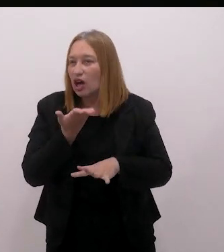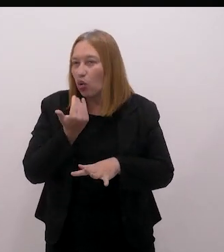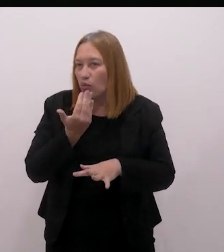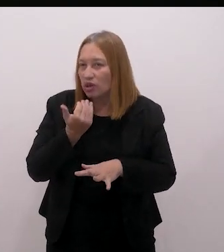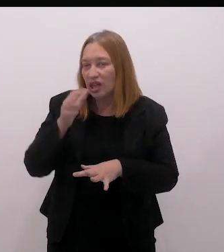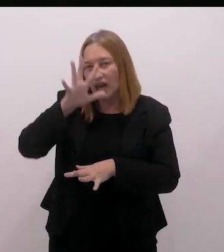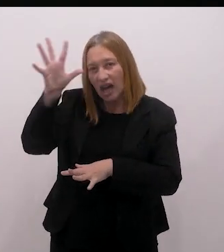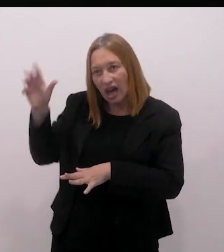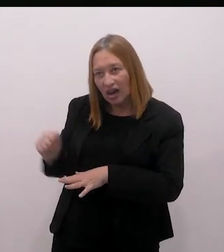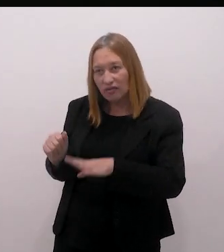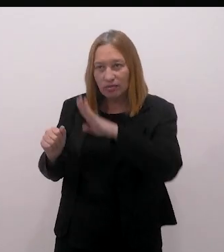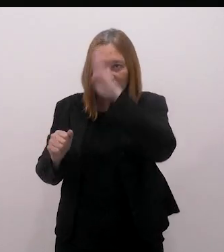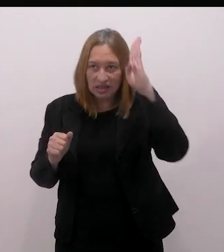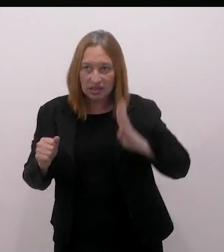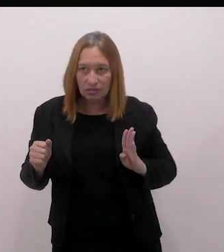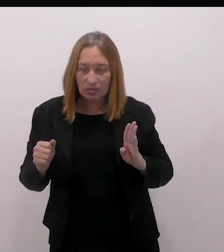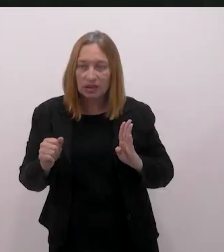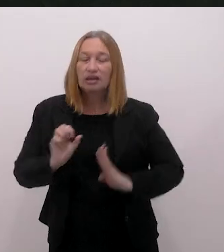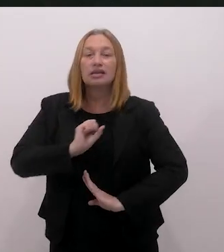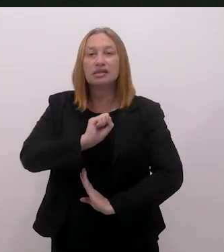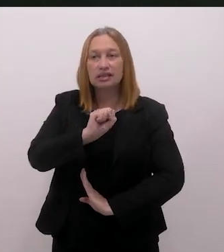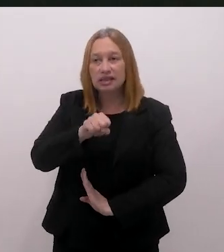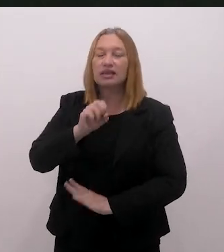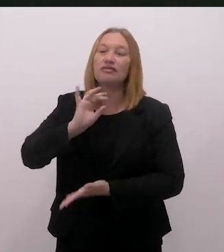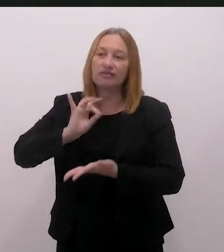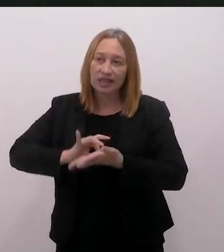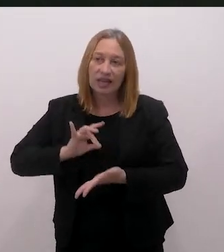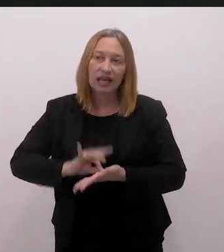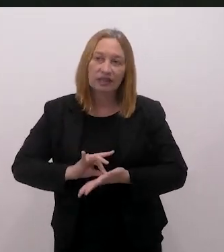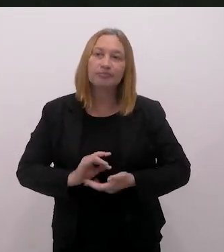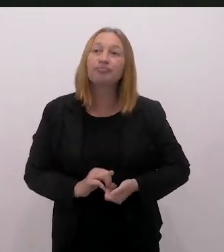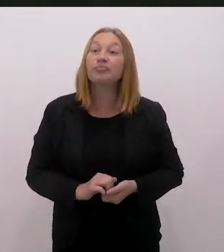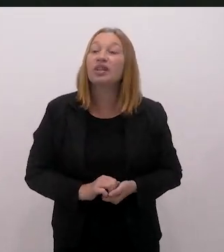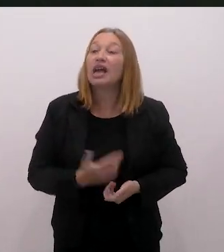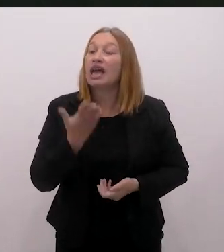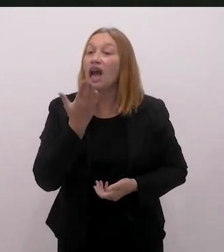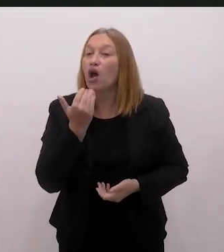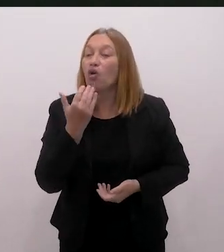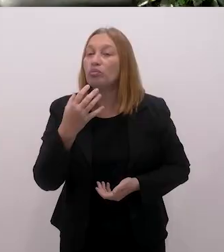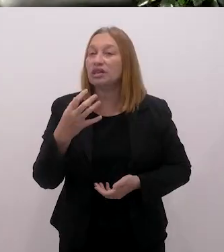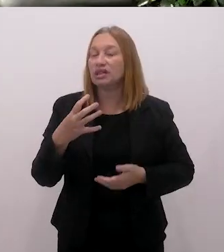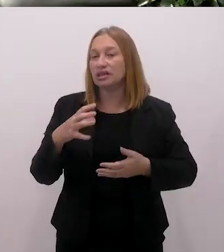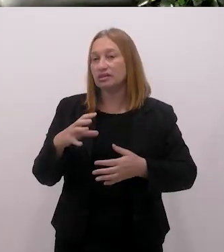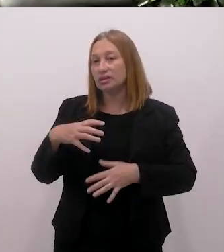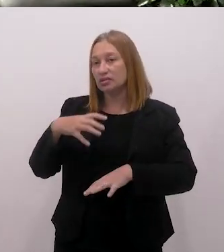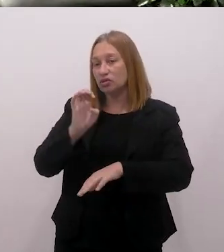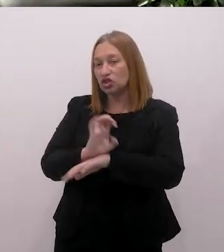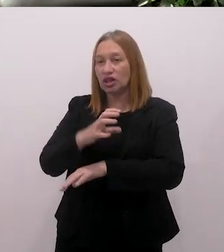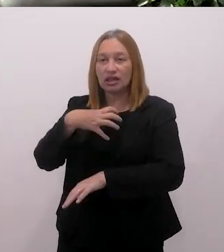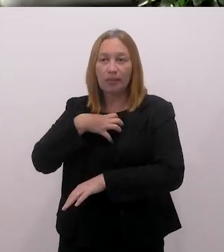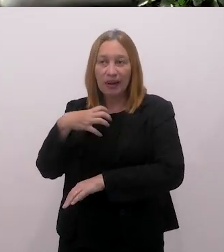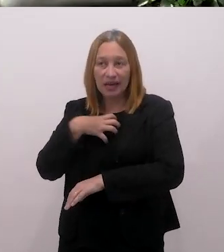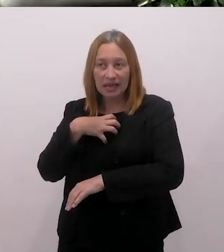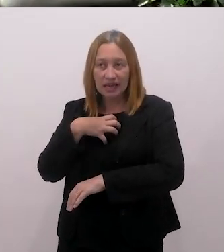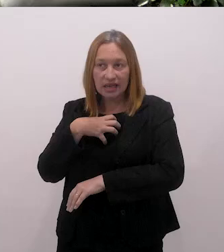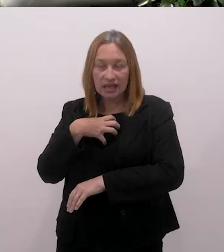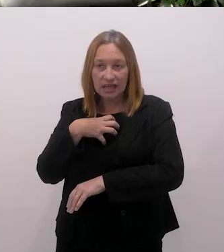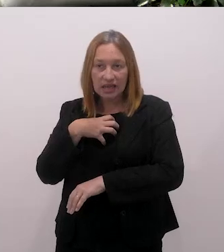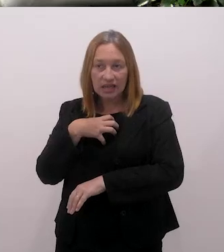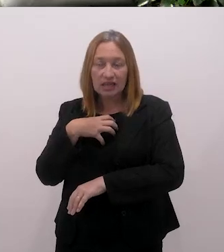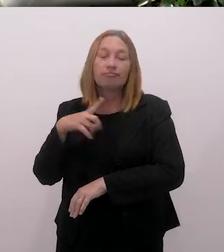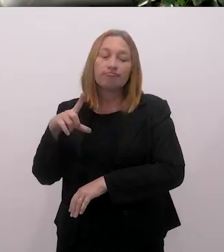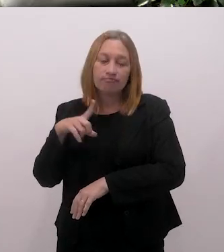a diferença nos pratos afro-brasileiros? Sim. É verdade isso? Faz. E a comida baiana? A